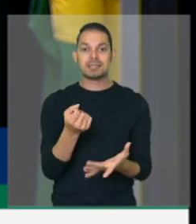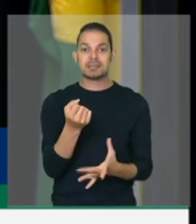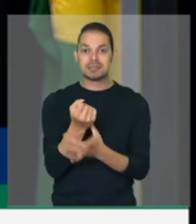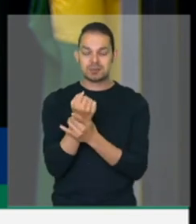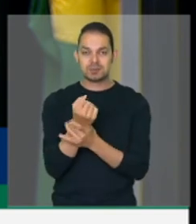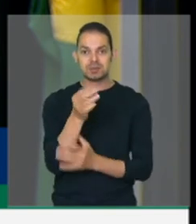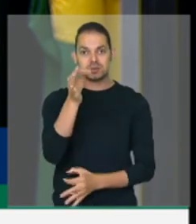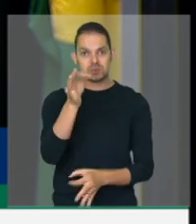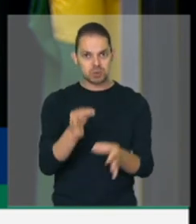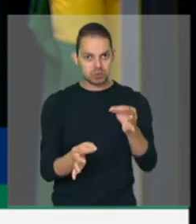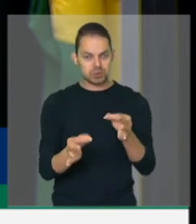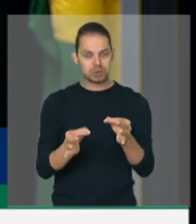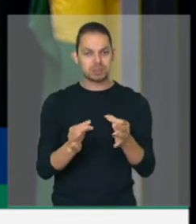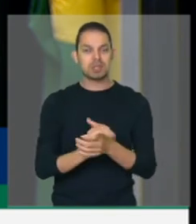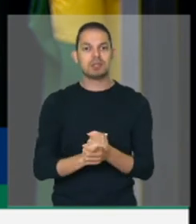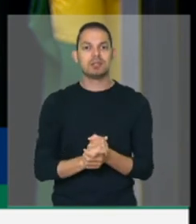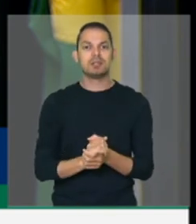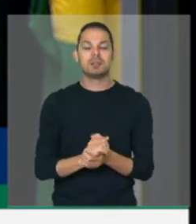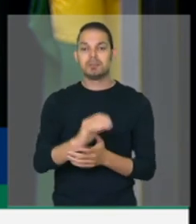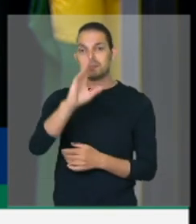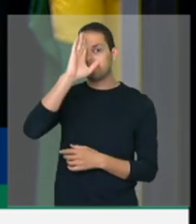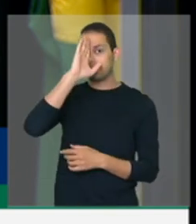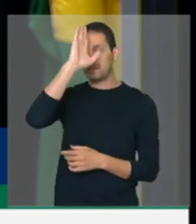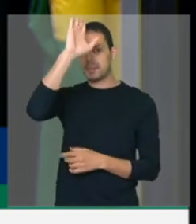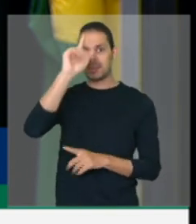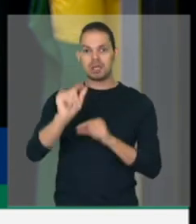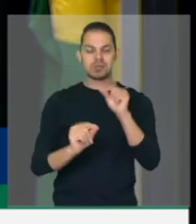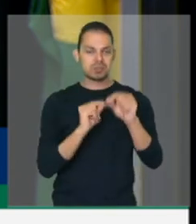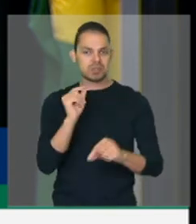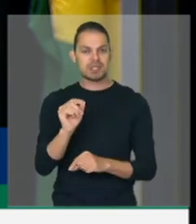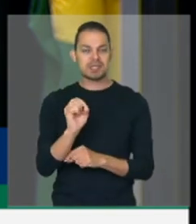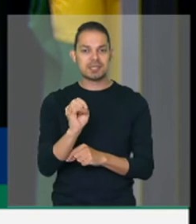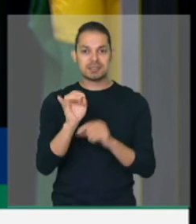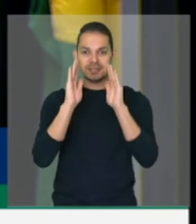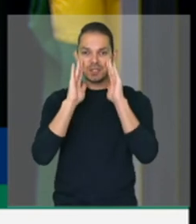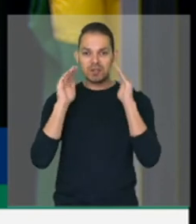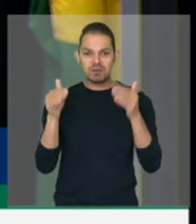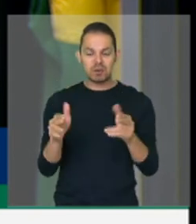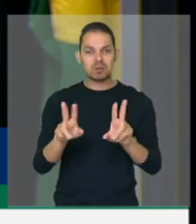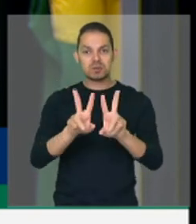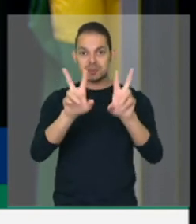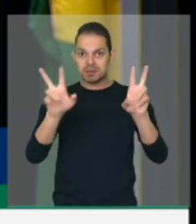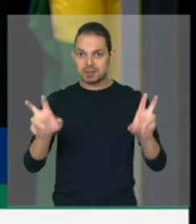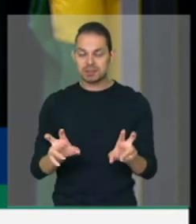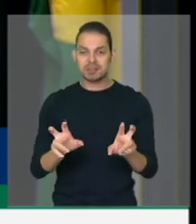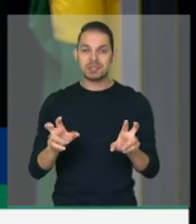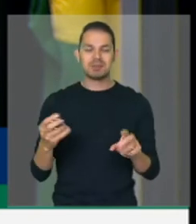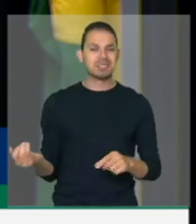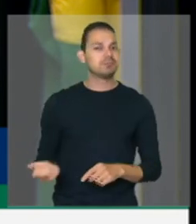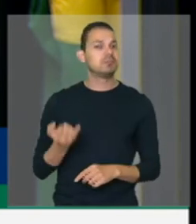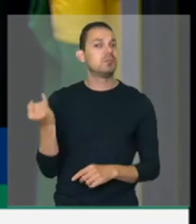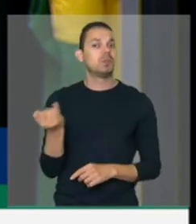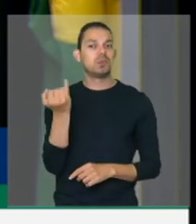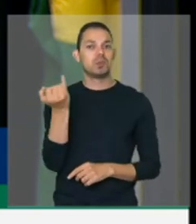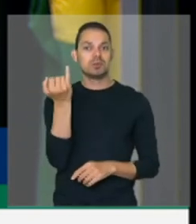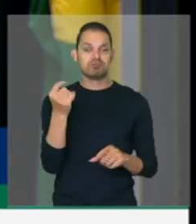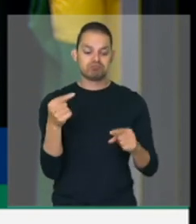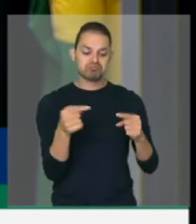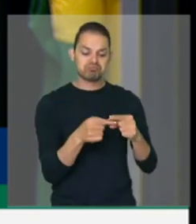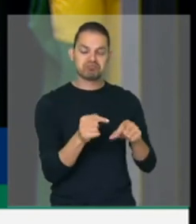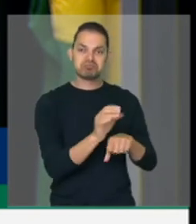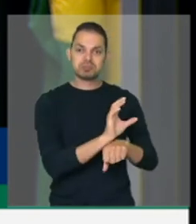jurídica, em especial quando enfoco temas da mais alta relevância